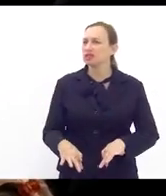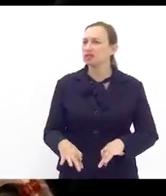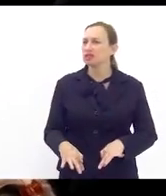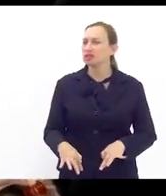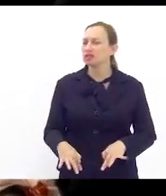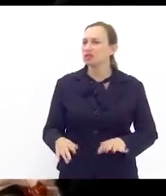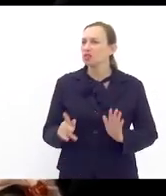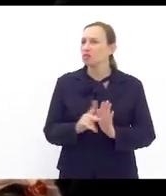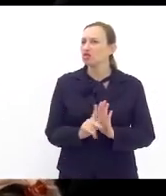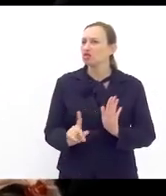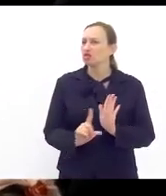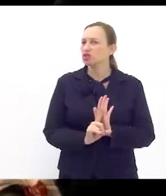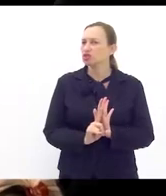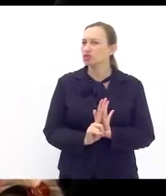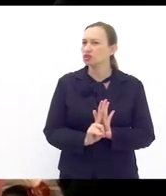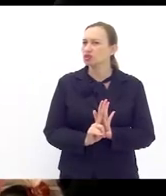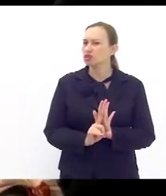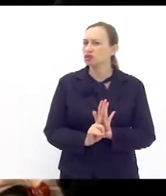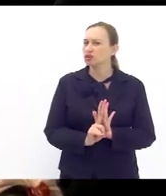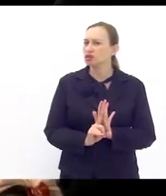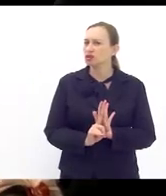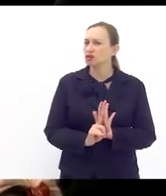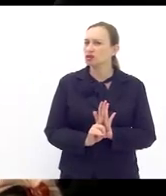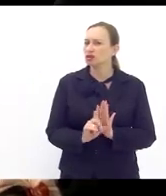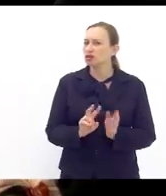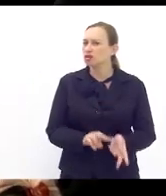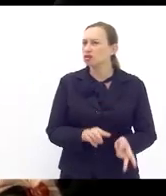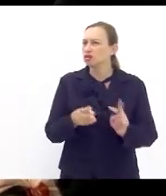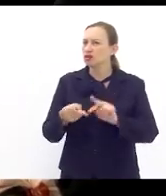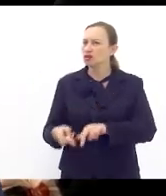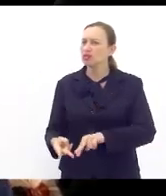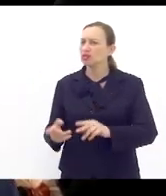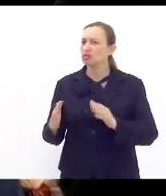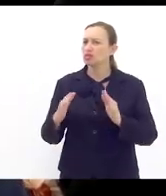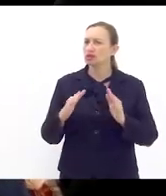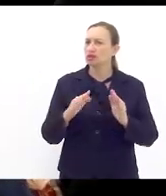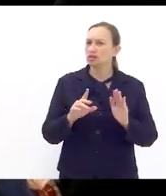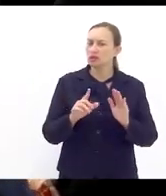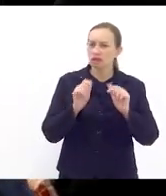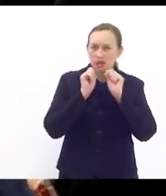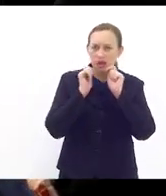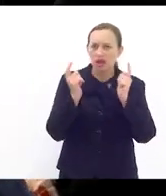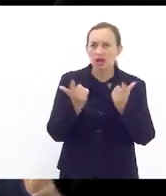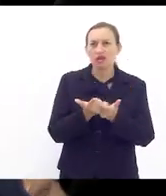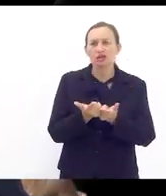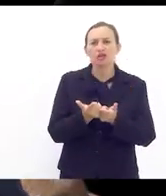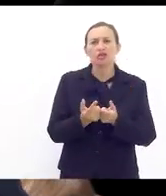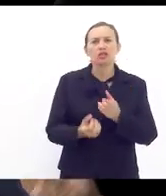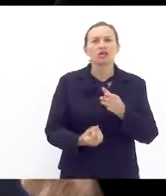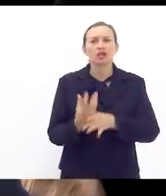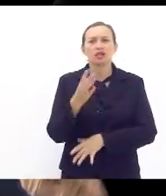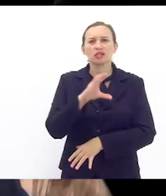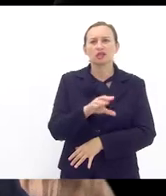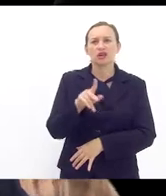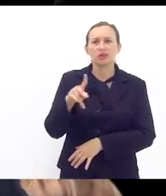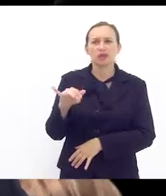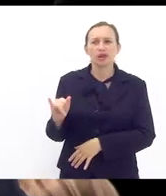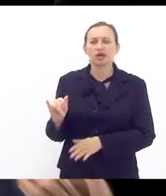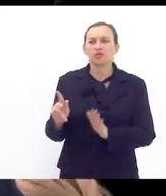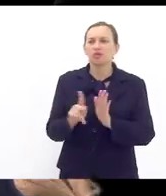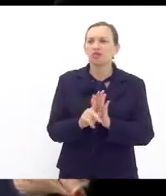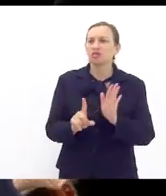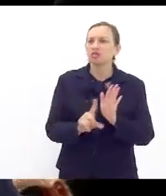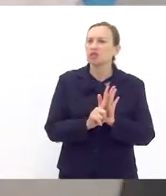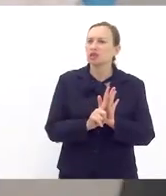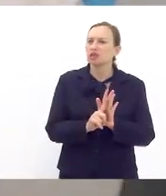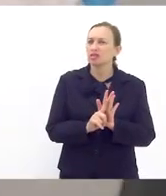projetos de lei inclusive que foram encaminhados aqui para essa casa é fruto da CPI foi exatamente um projeto de